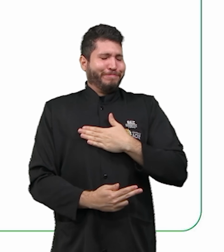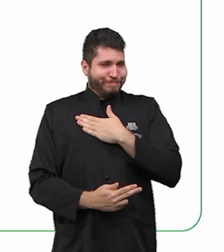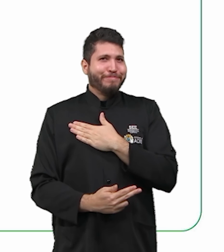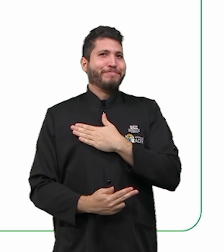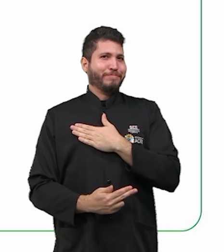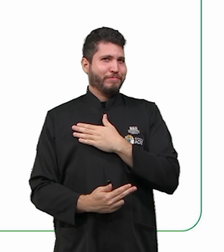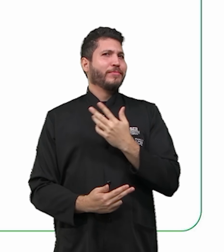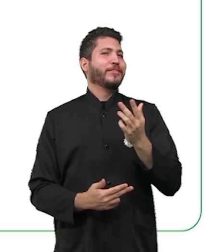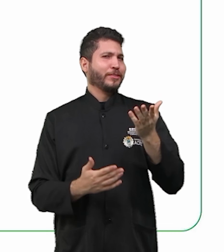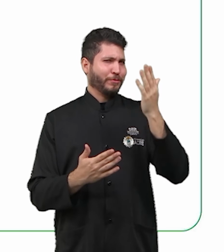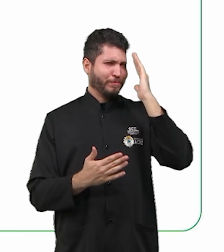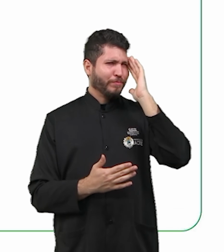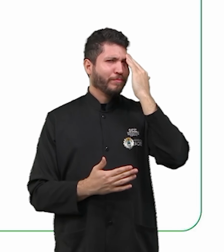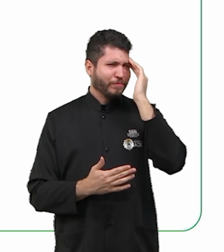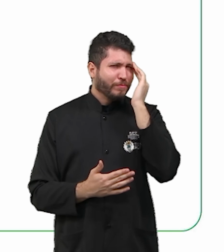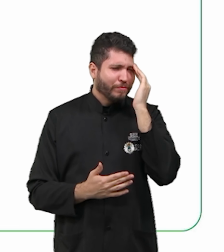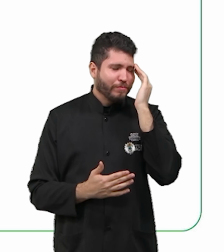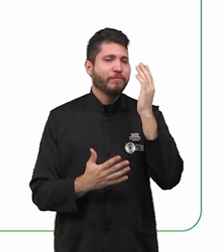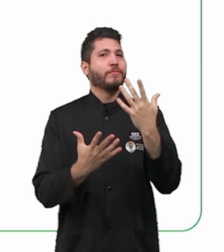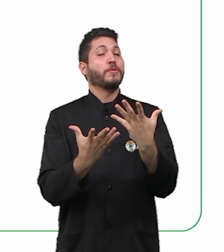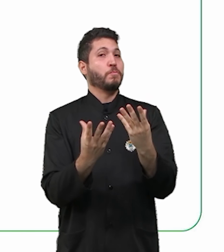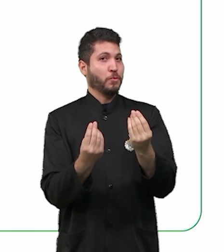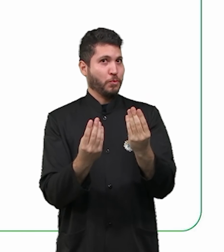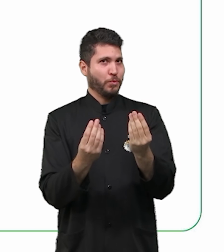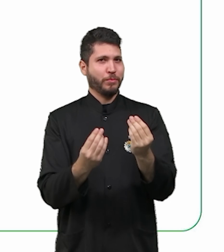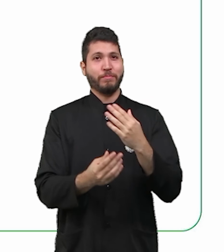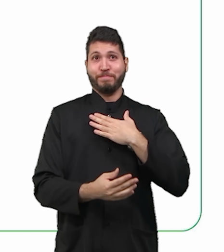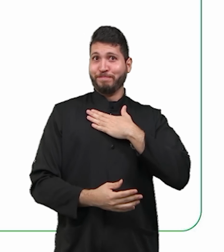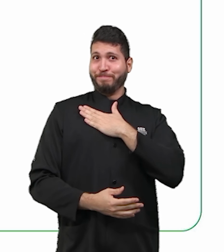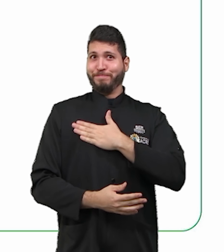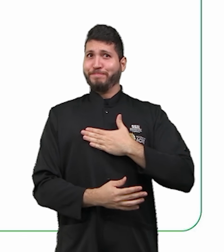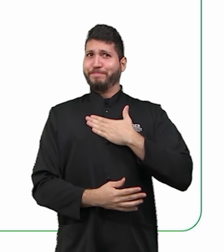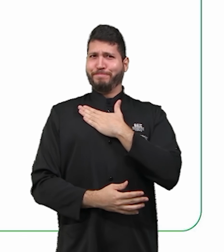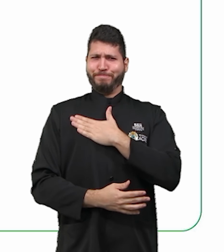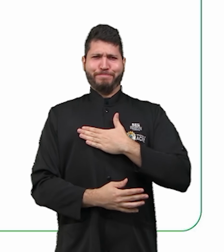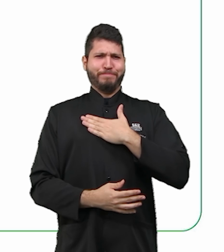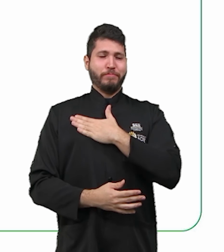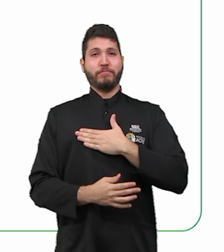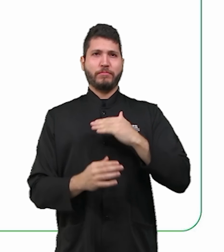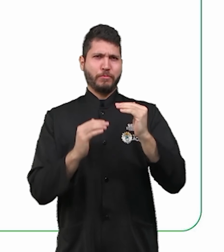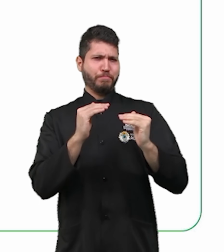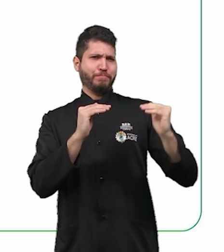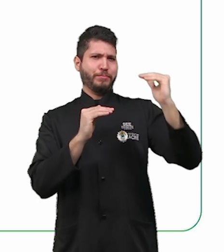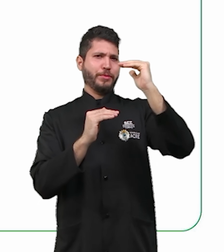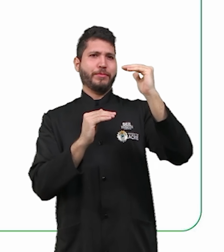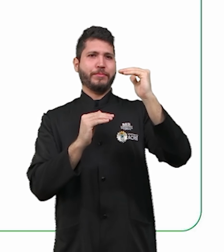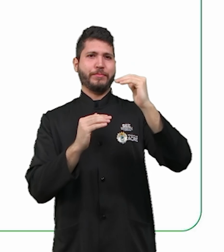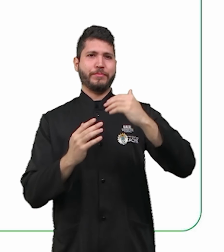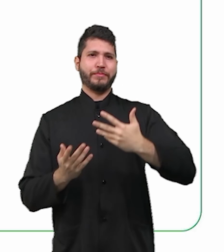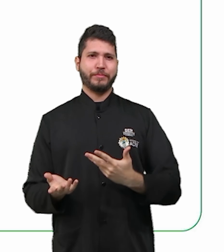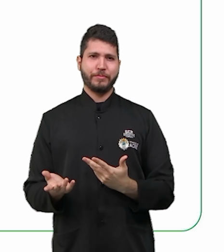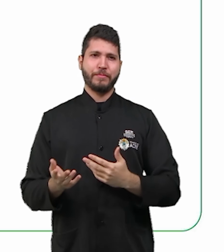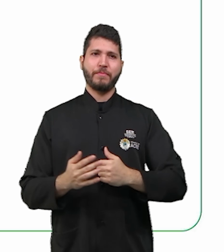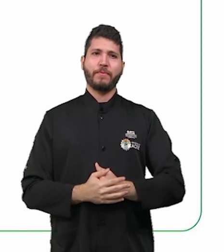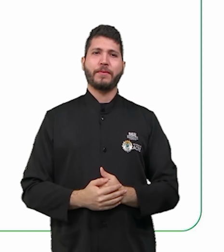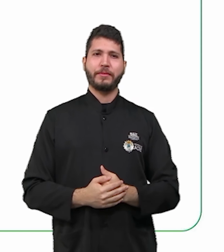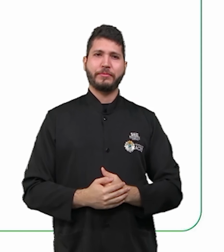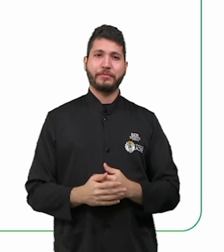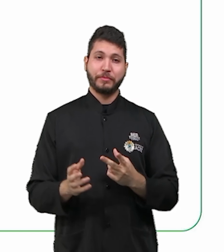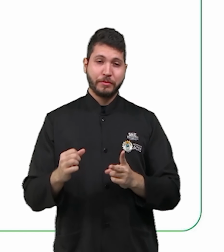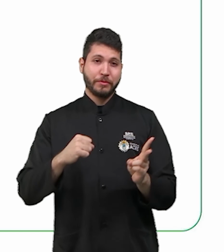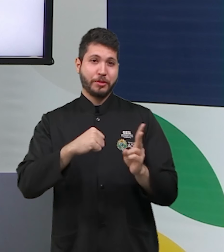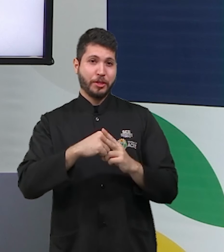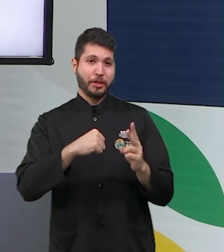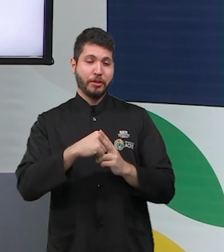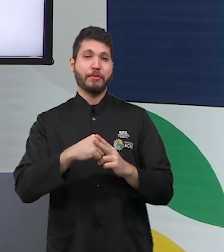forma no plural. Me encanta, me encanta. Também é um verbo que vai se comportar igual ao